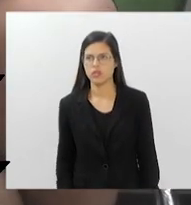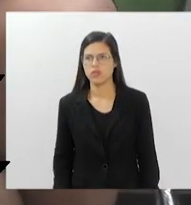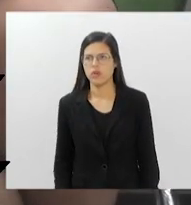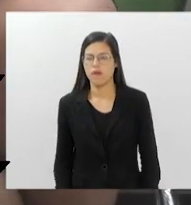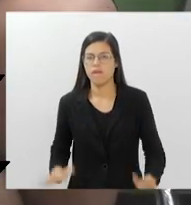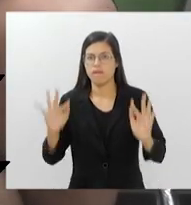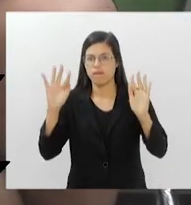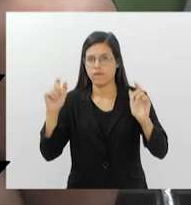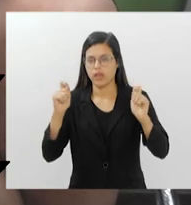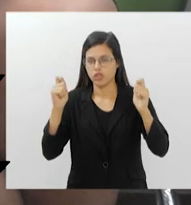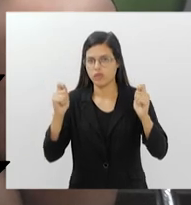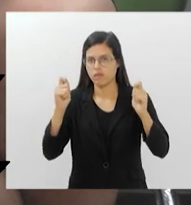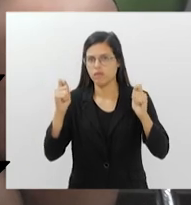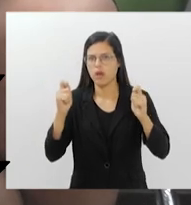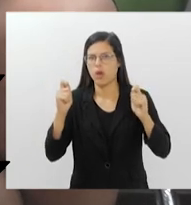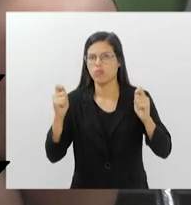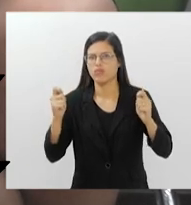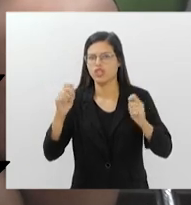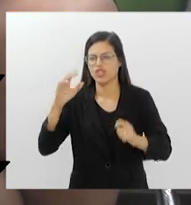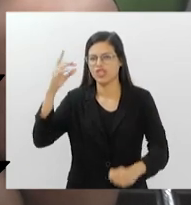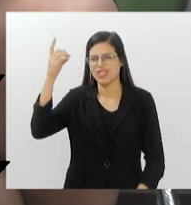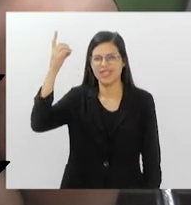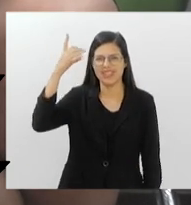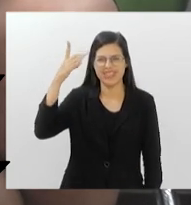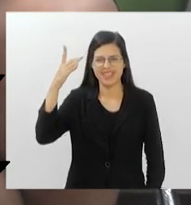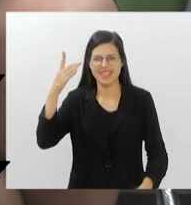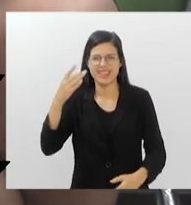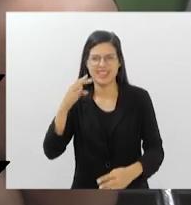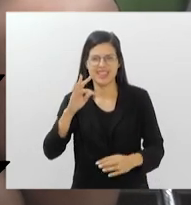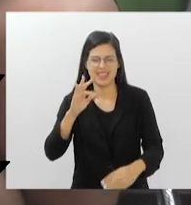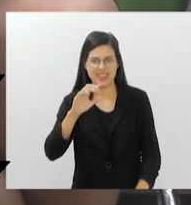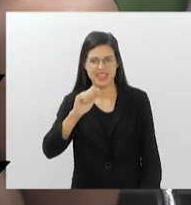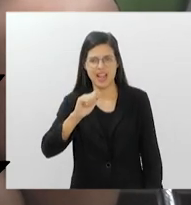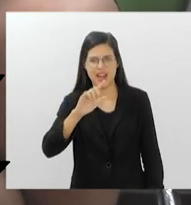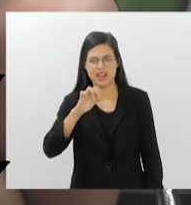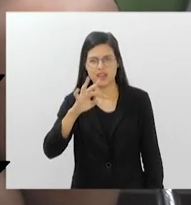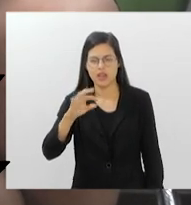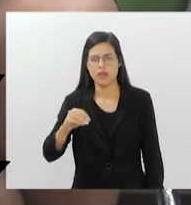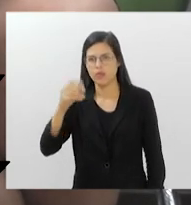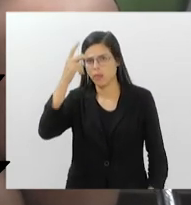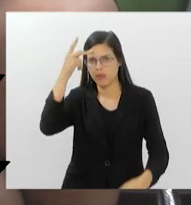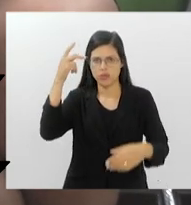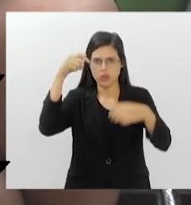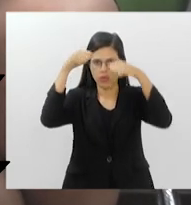festival de talentos para Pessoas com Transtorno de espect